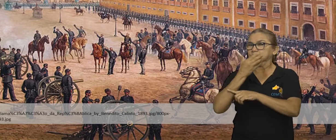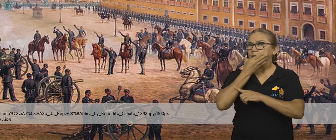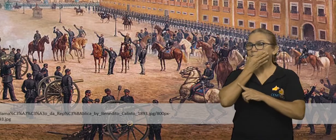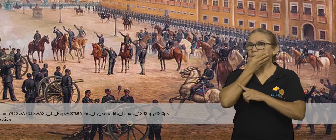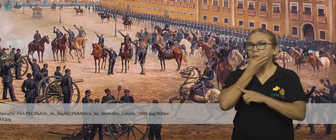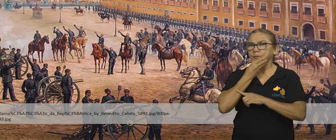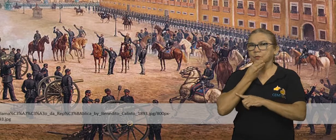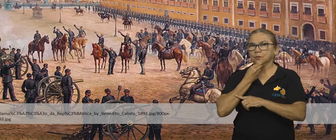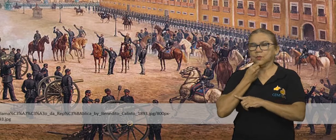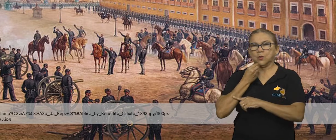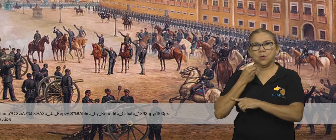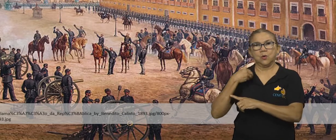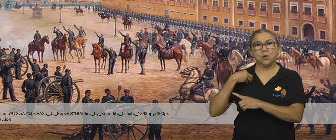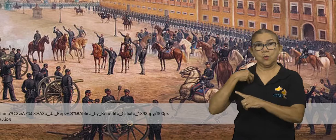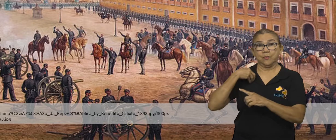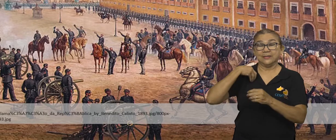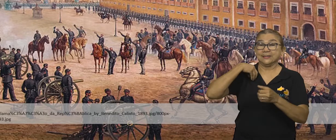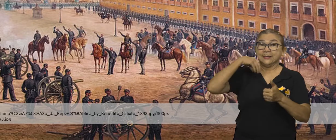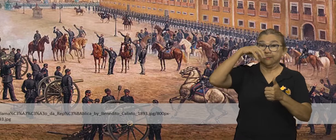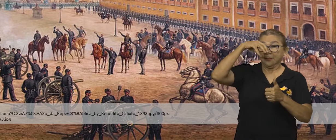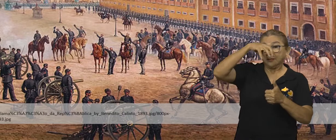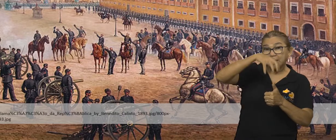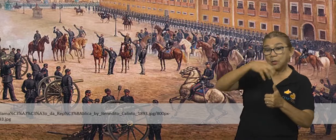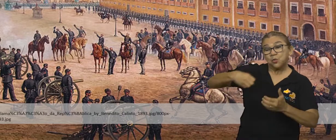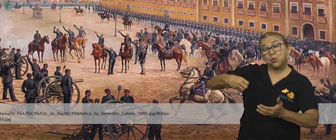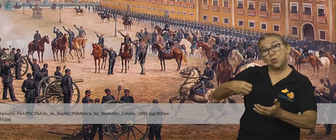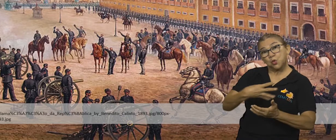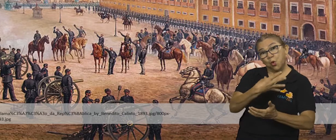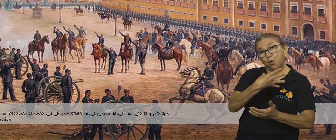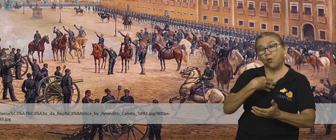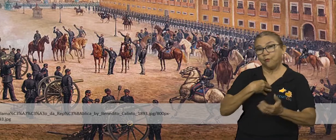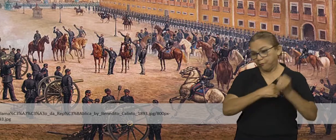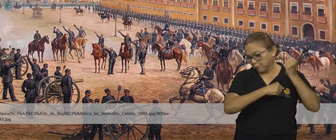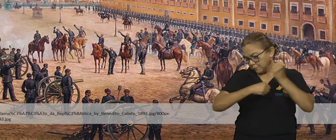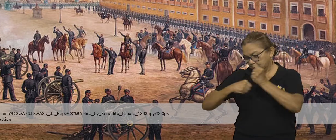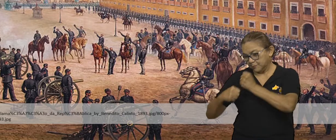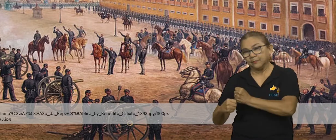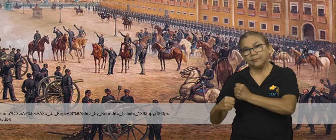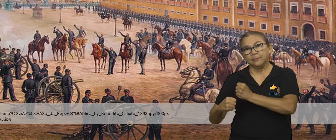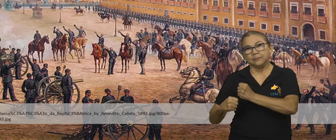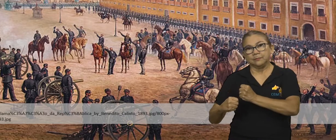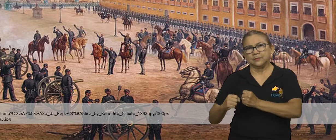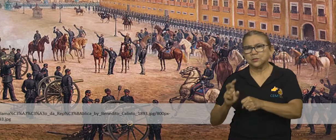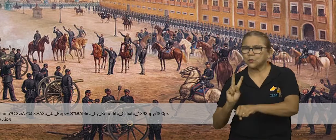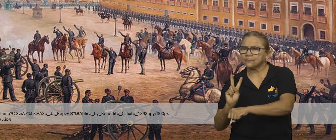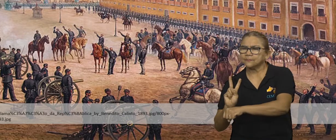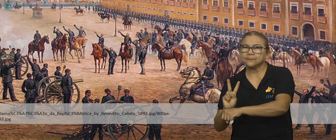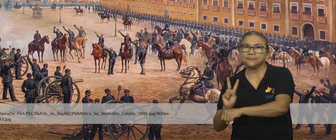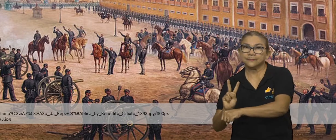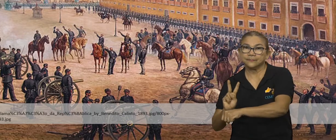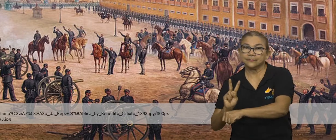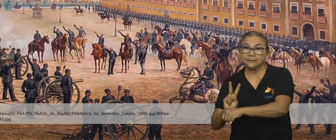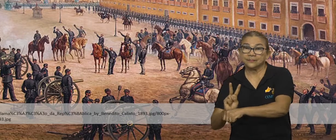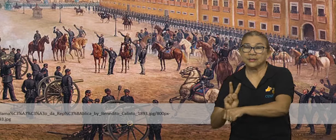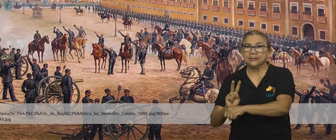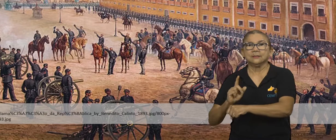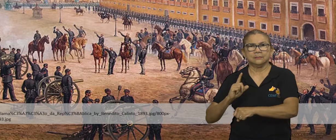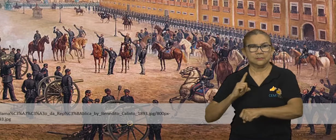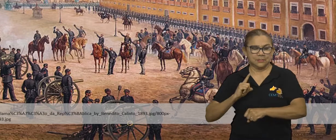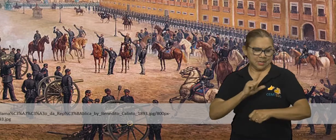destituição da monarquia e formação de um novo governo republicano provisório. Ele é retratado com as vestes